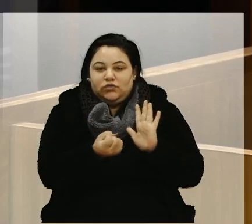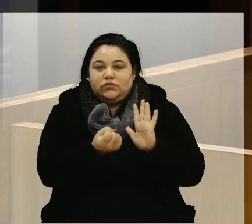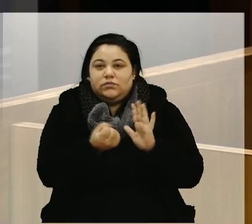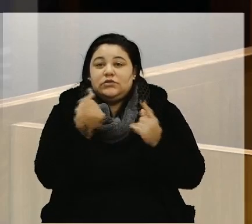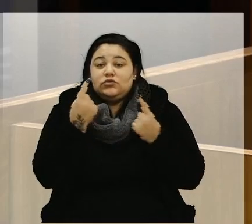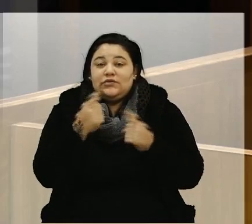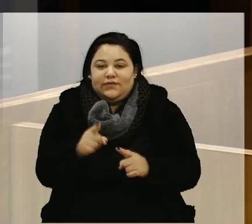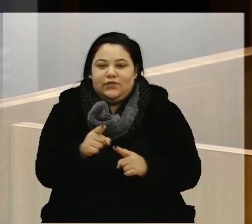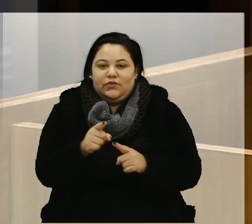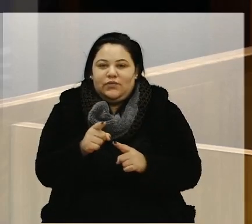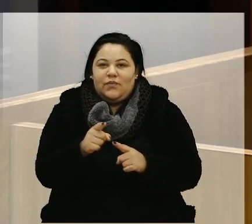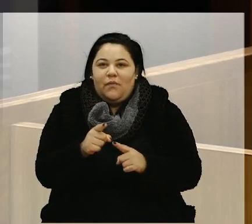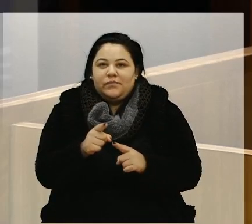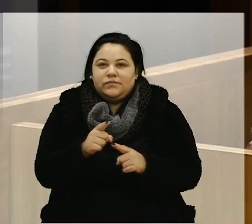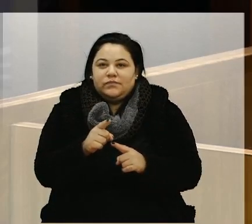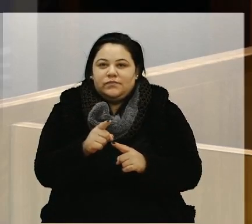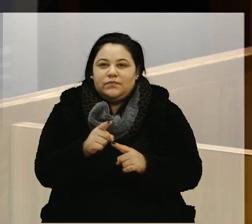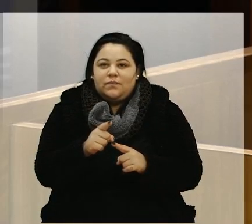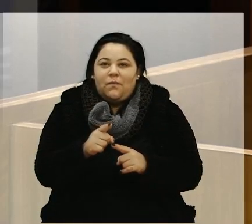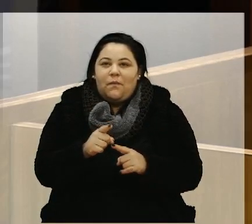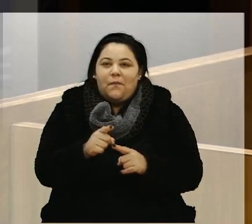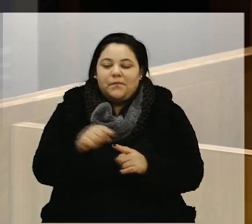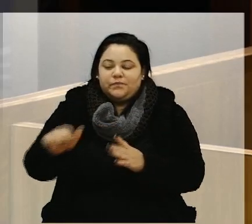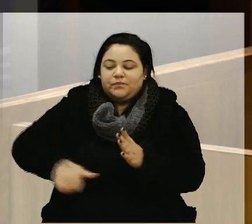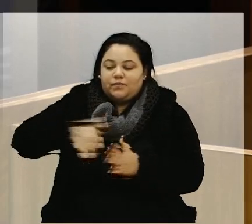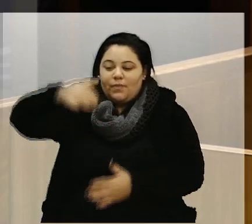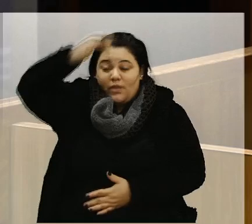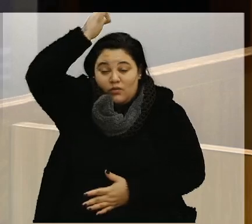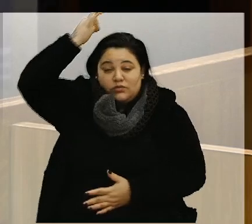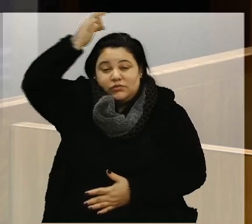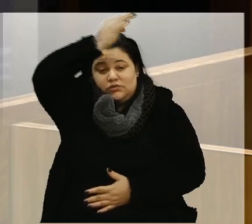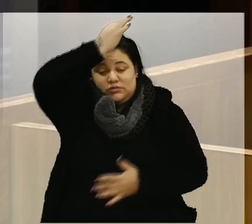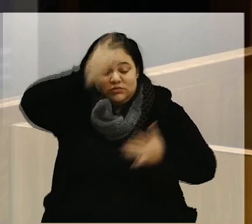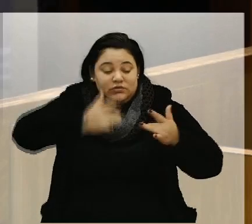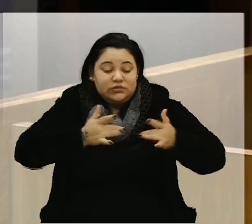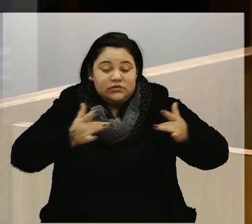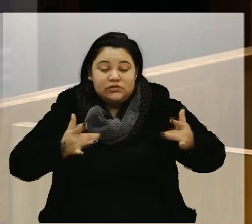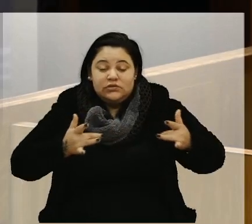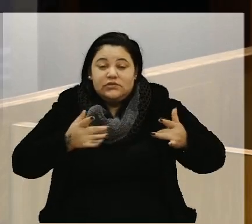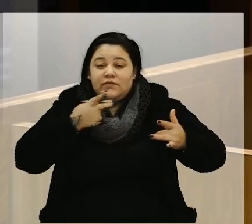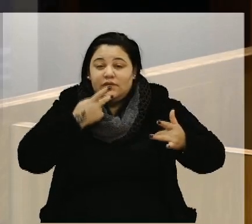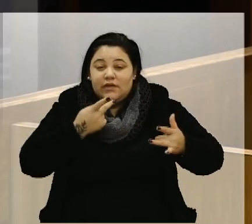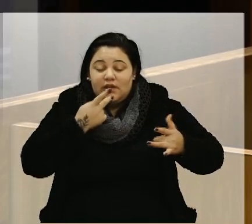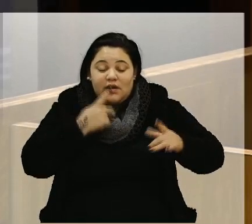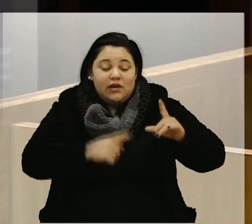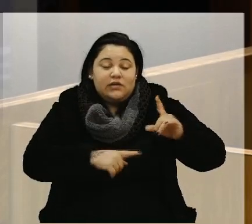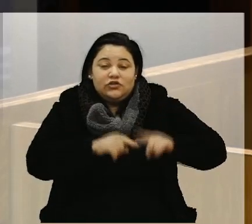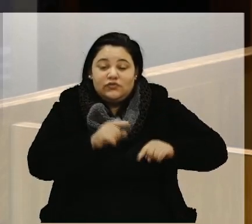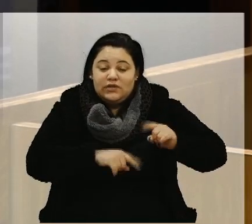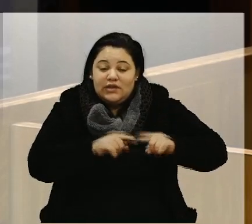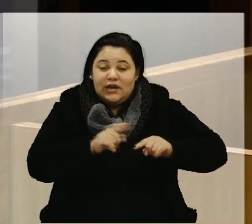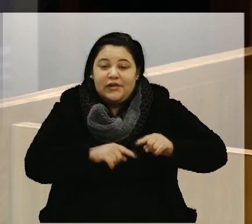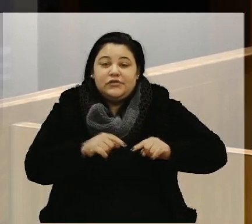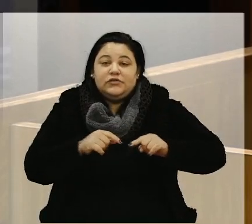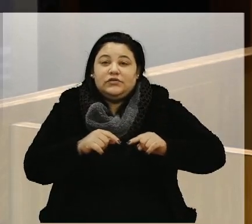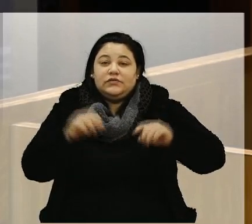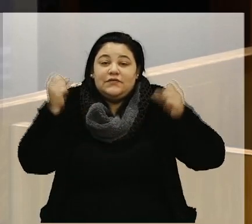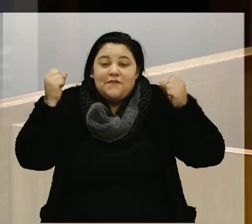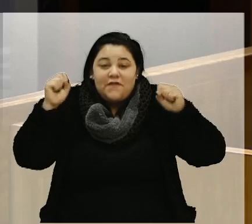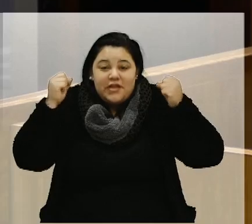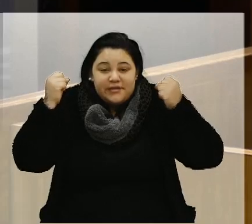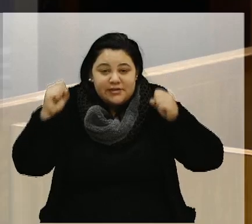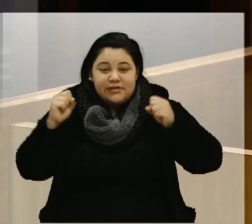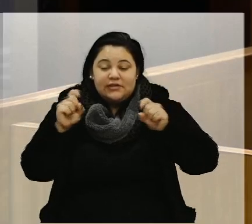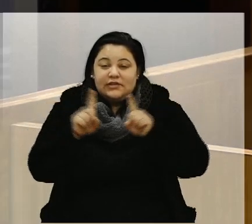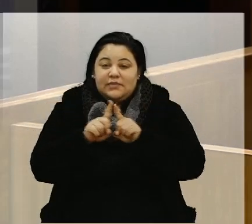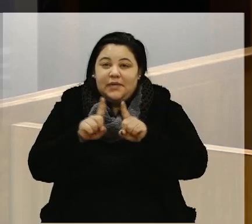desafio, aguçar o espírito de solidariedade, falar sobre atividade física, a importância, falar sobre a aquisição de um